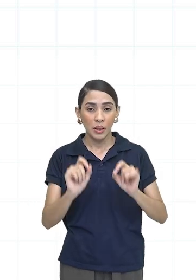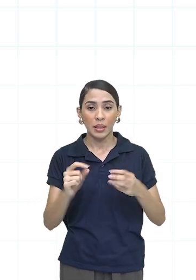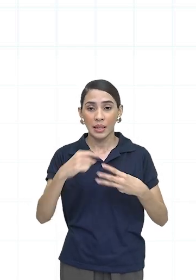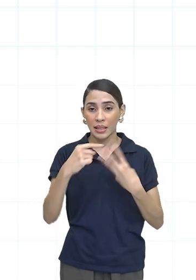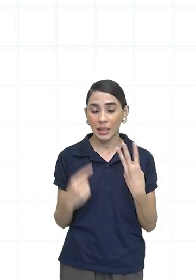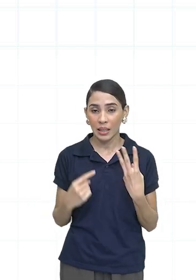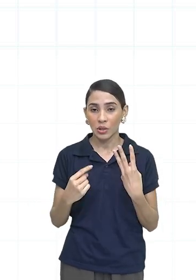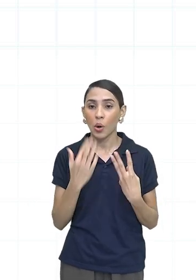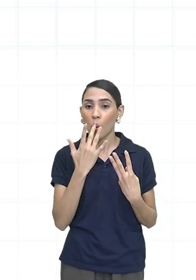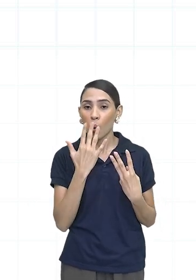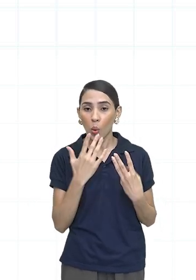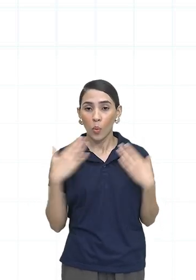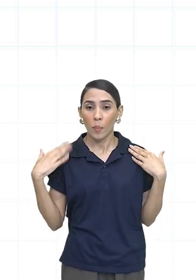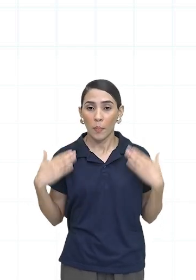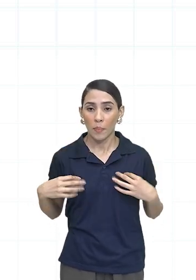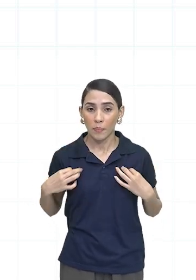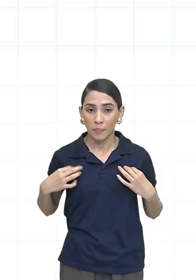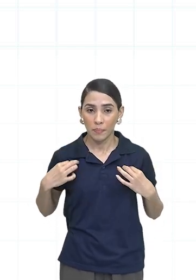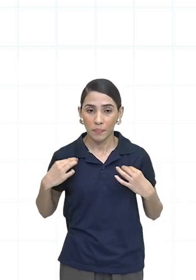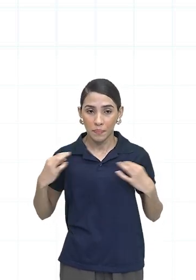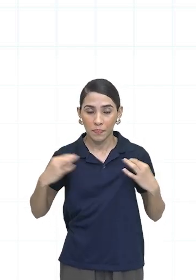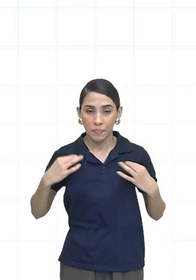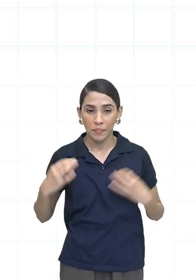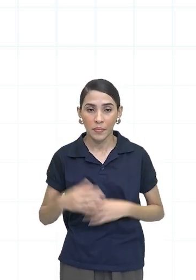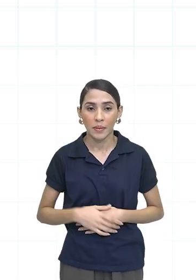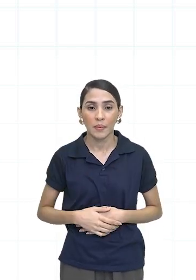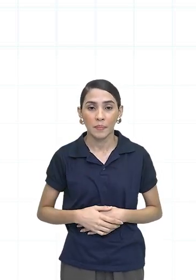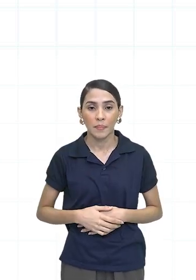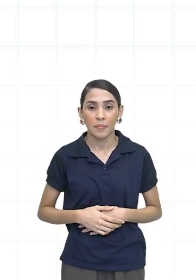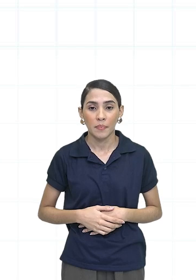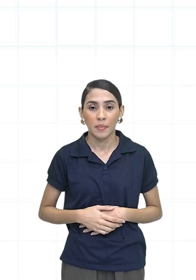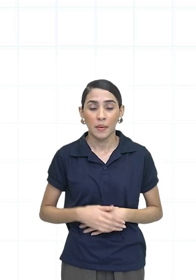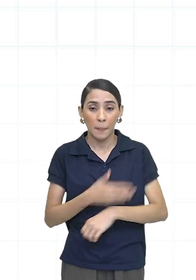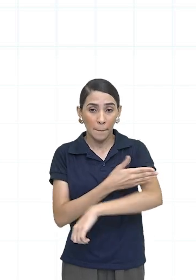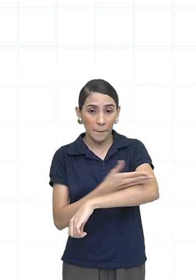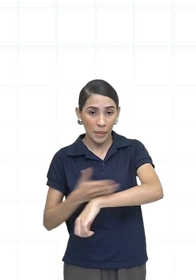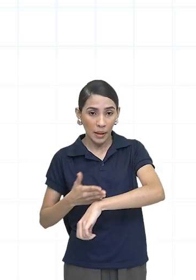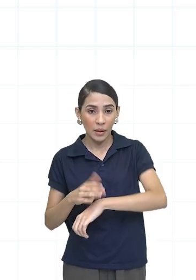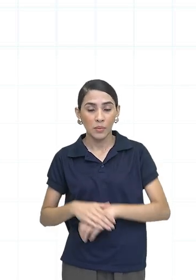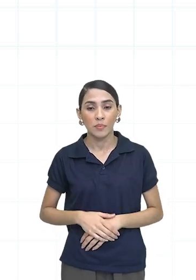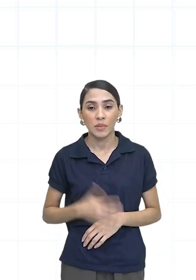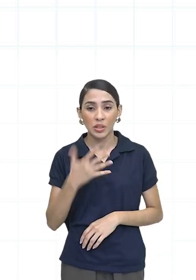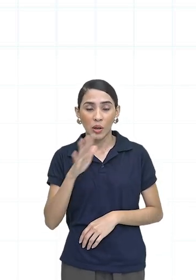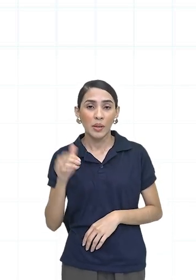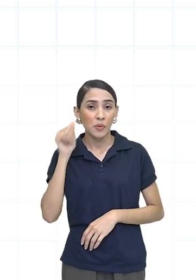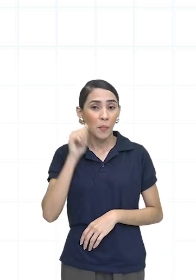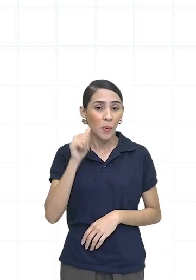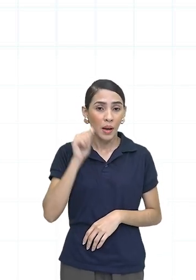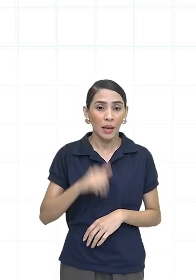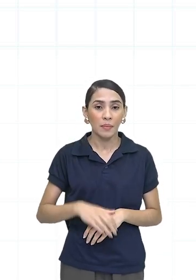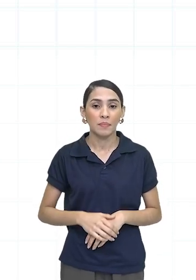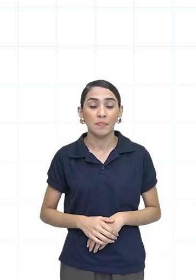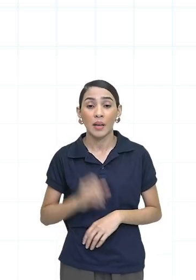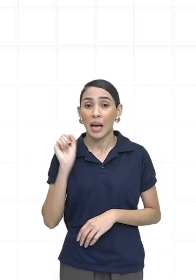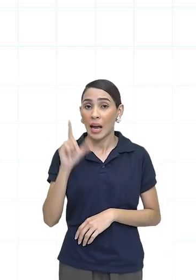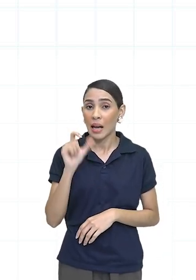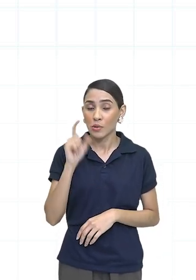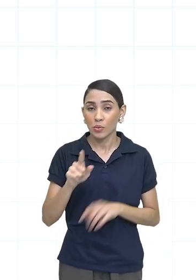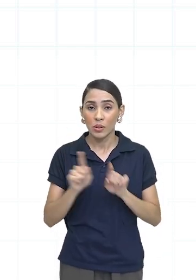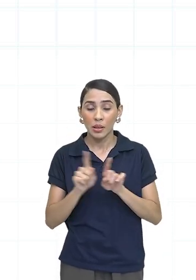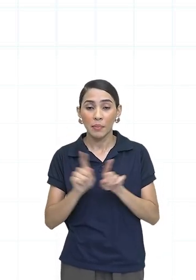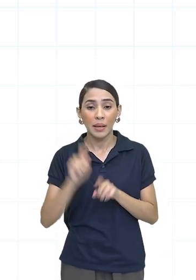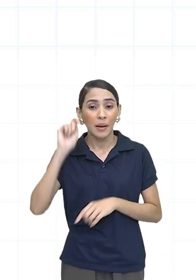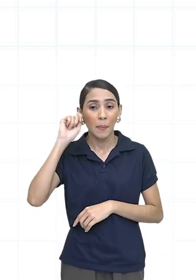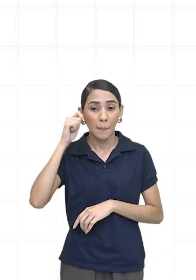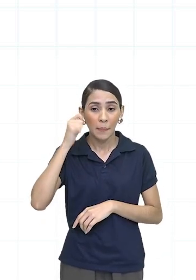3 cores de uniformes para o Kendo. São elas o branco, geralmente para mulheres, o azul e o